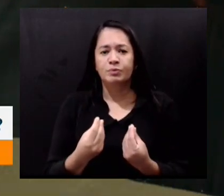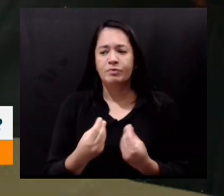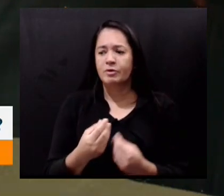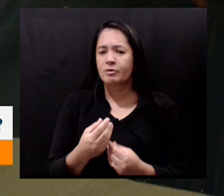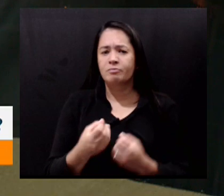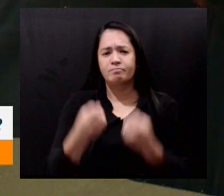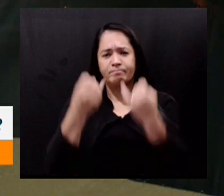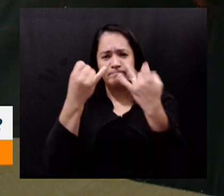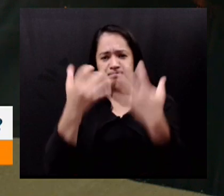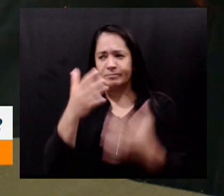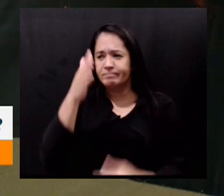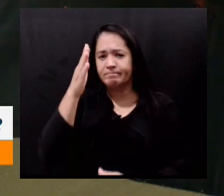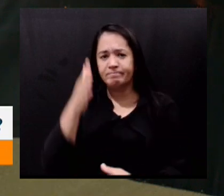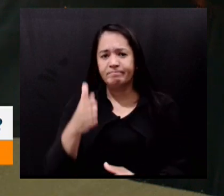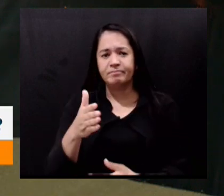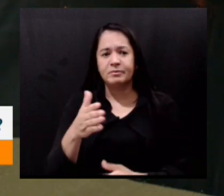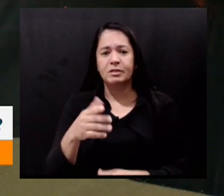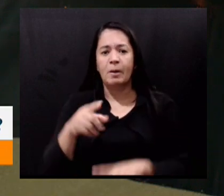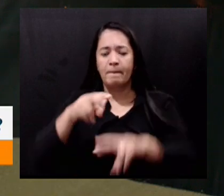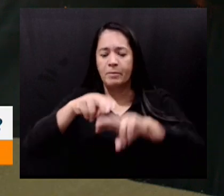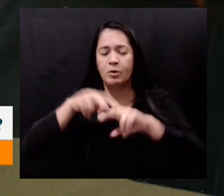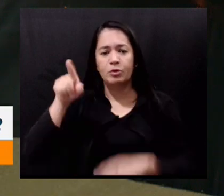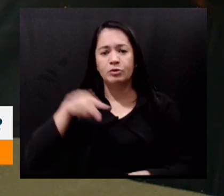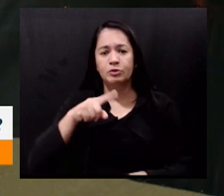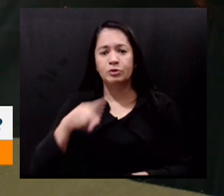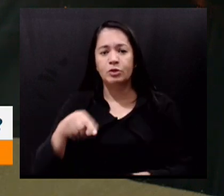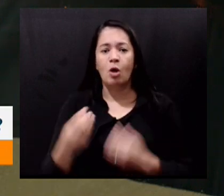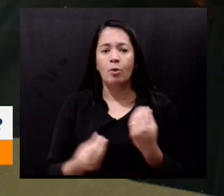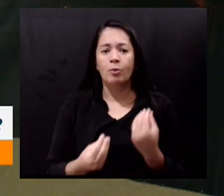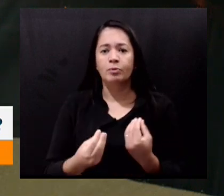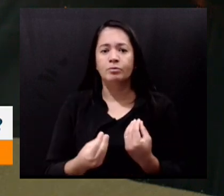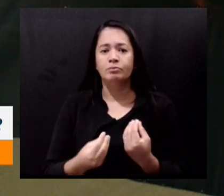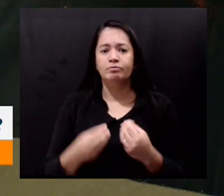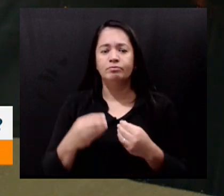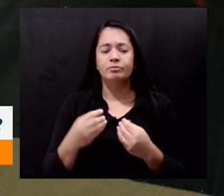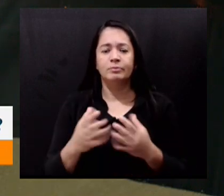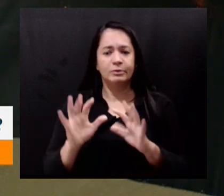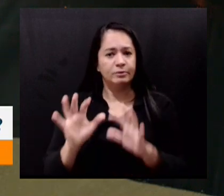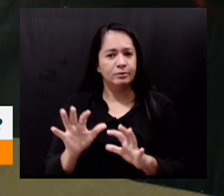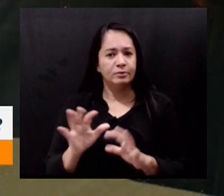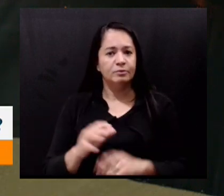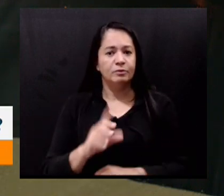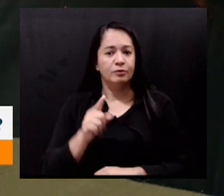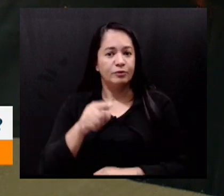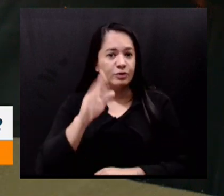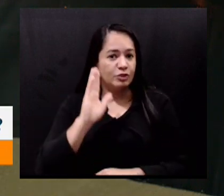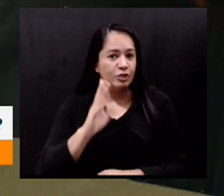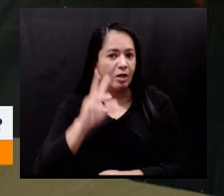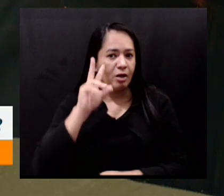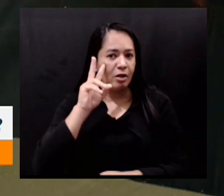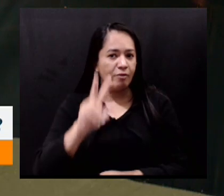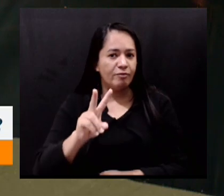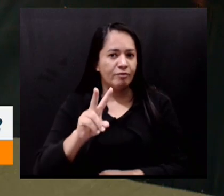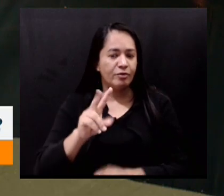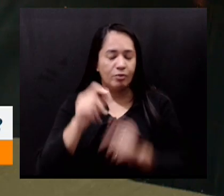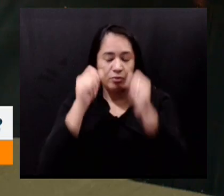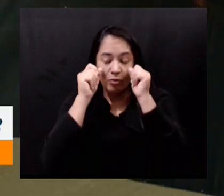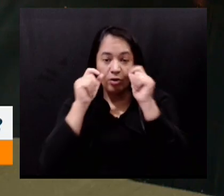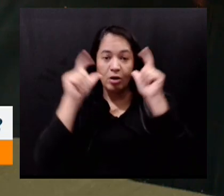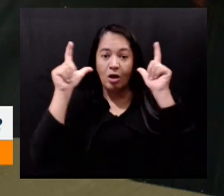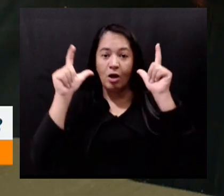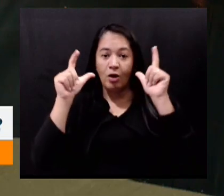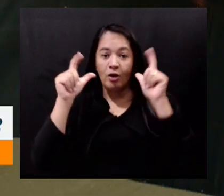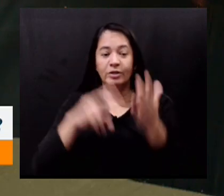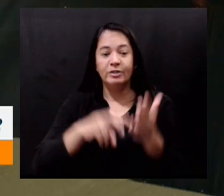do cancelamento, né? Como é que você vai lidar com isso? Você já se viu acordando de manhã e vendo ali